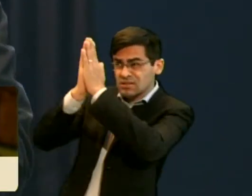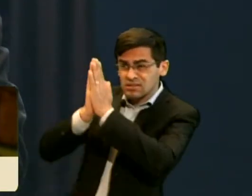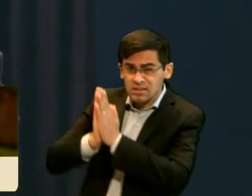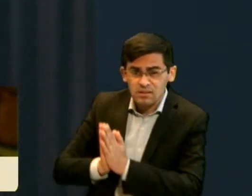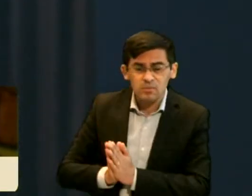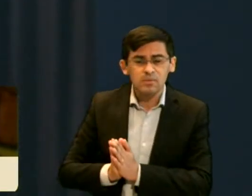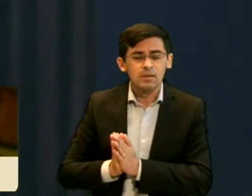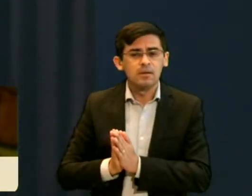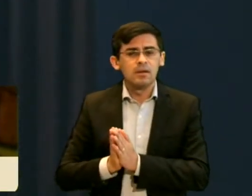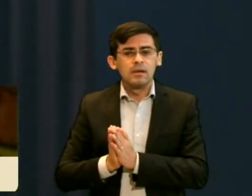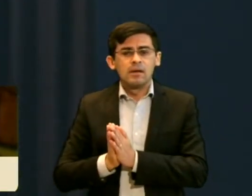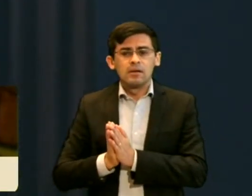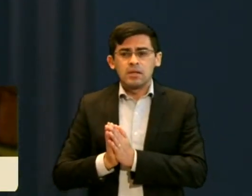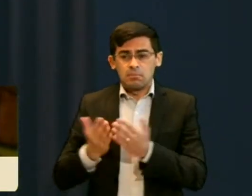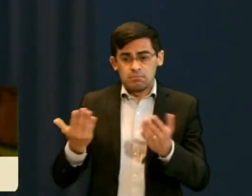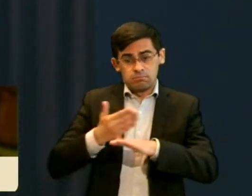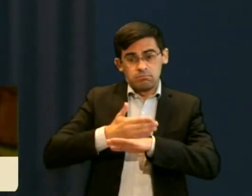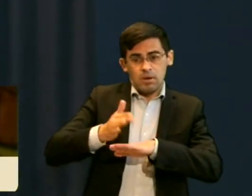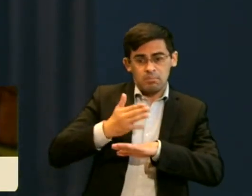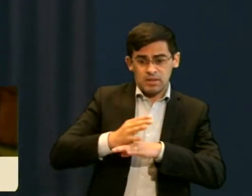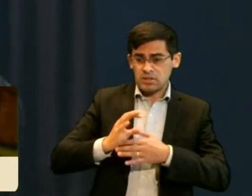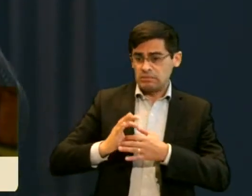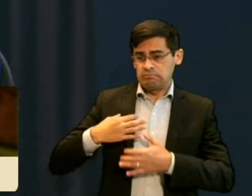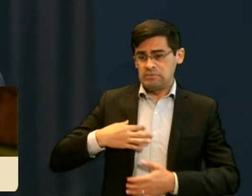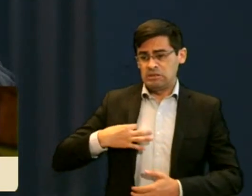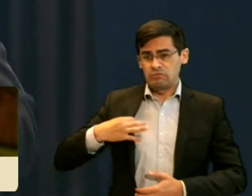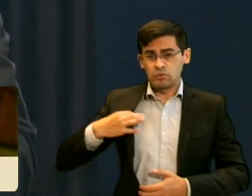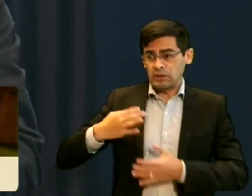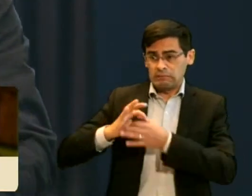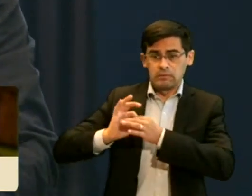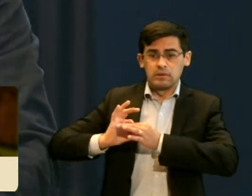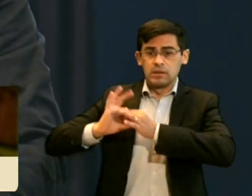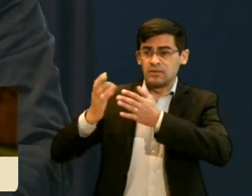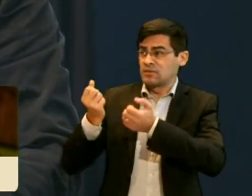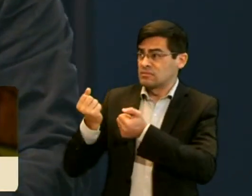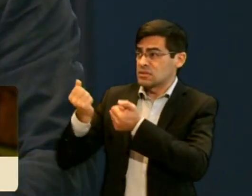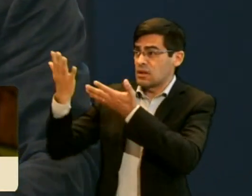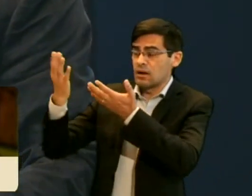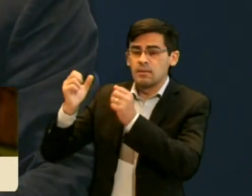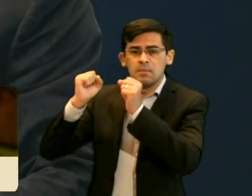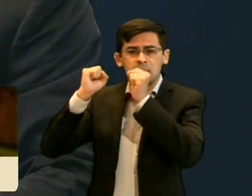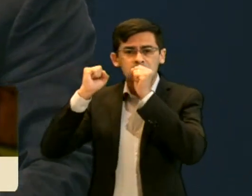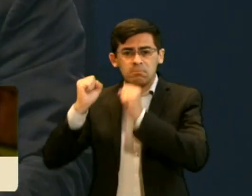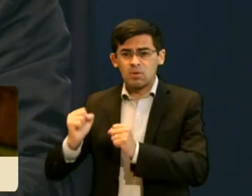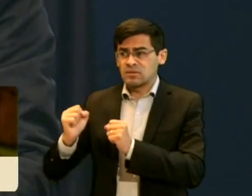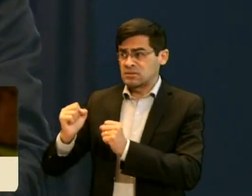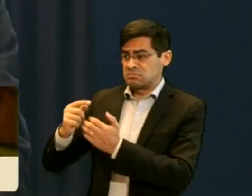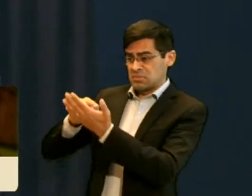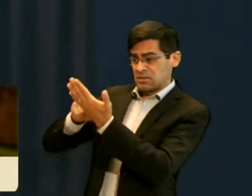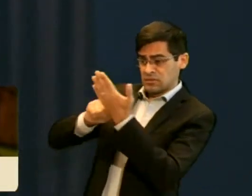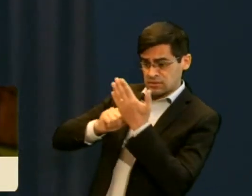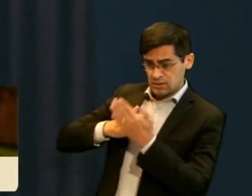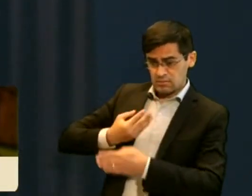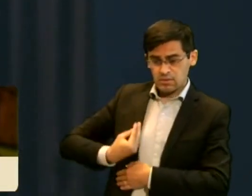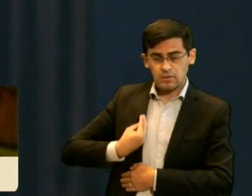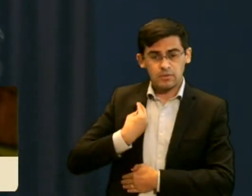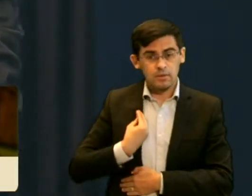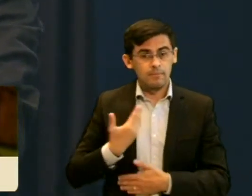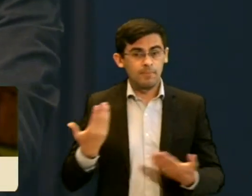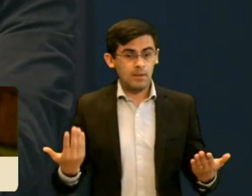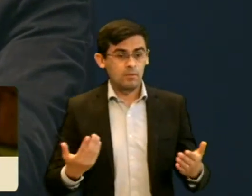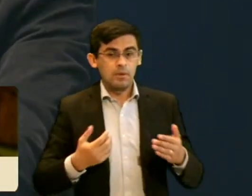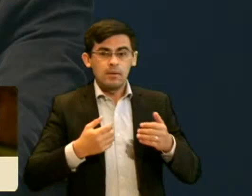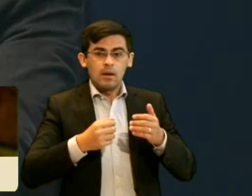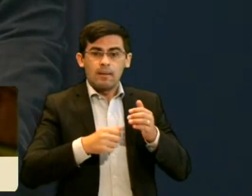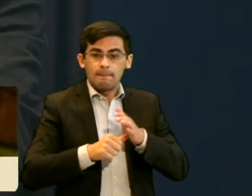adoração, que é um ato voluntário de entrega, pode se manifestar na minha vida? E primeiro ele fala que